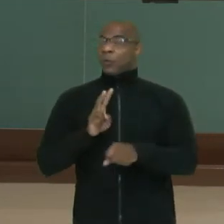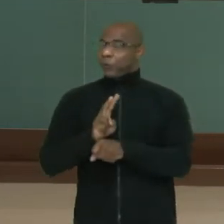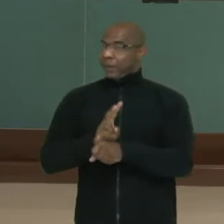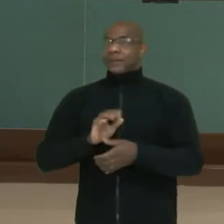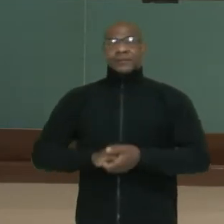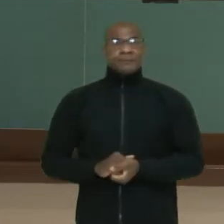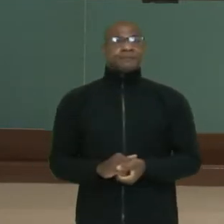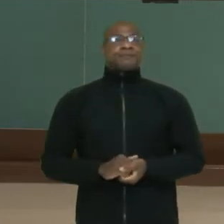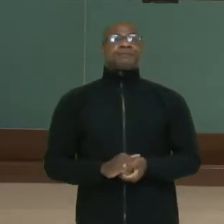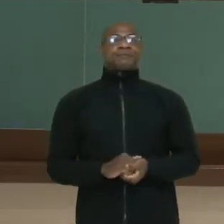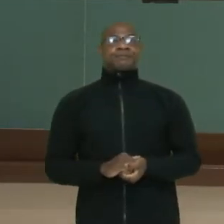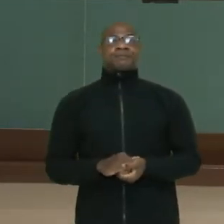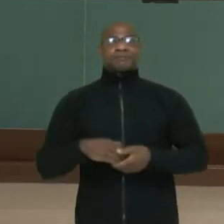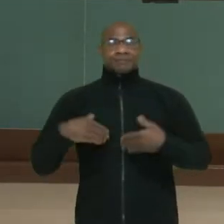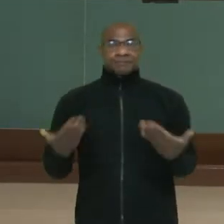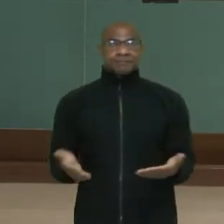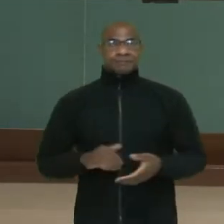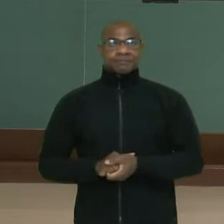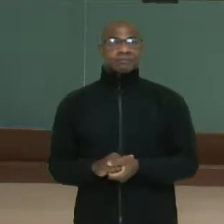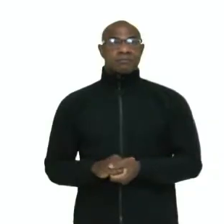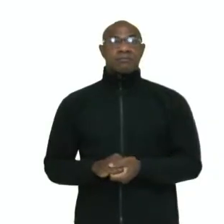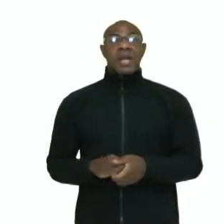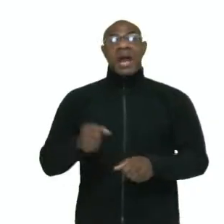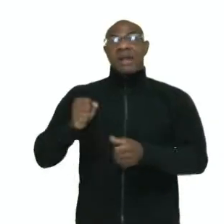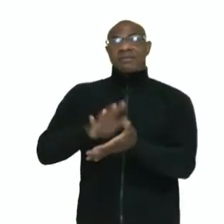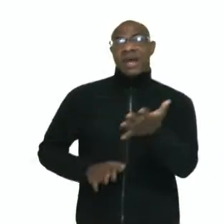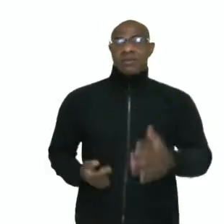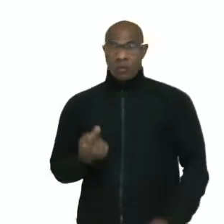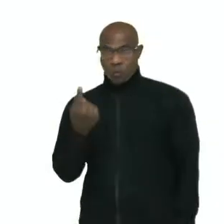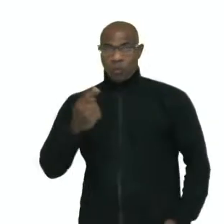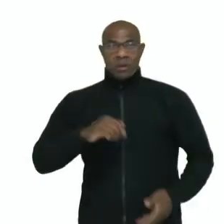bom? Exercício número 1, vamos lá.